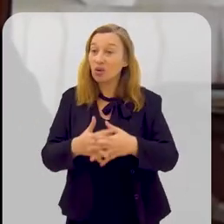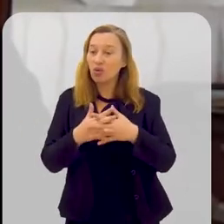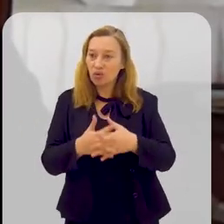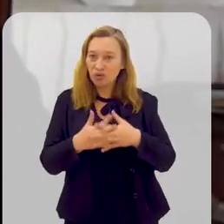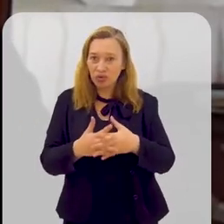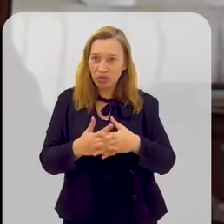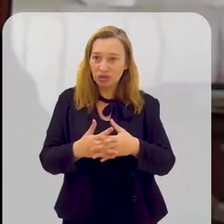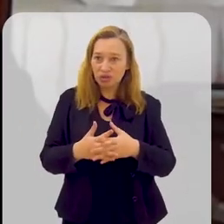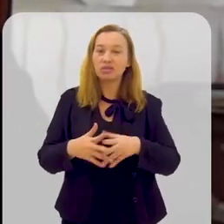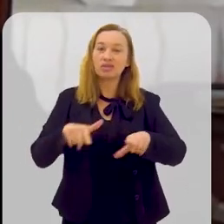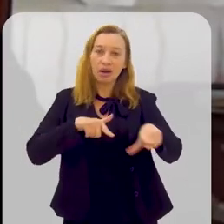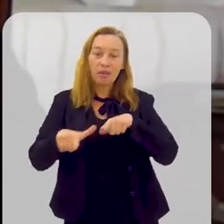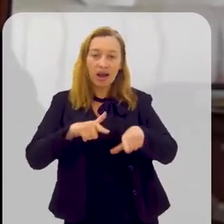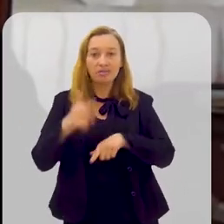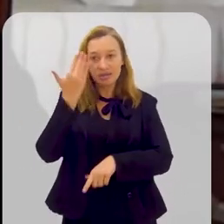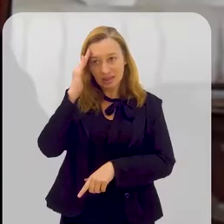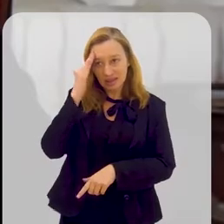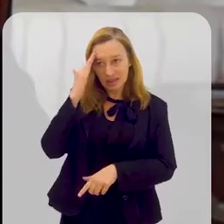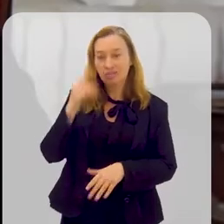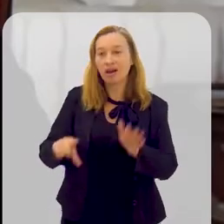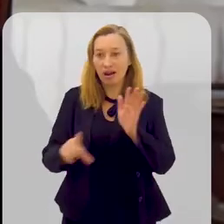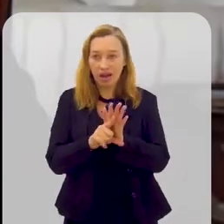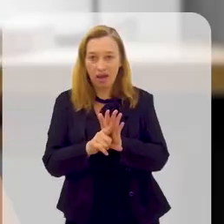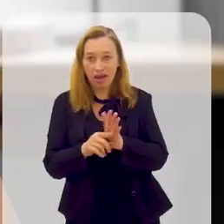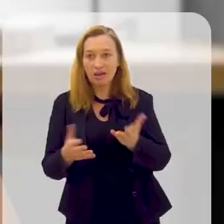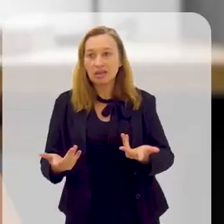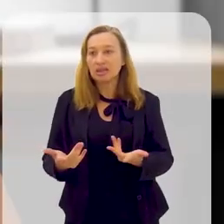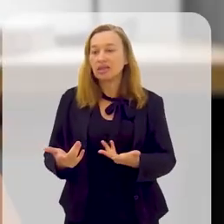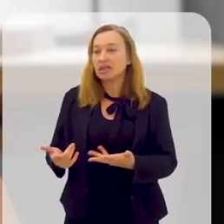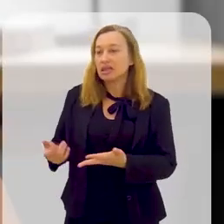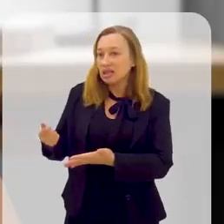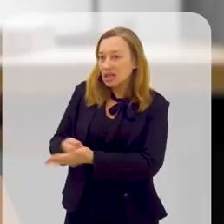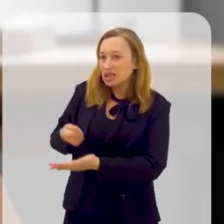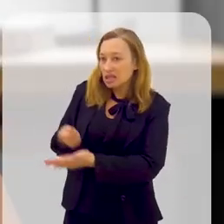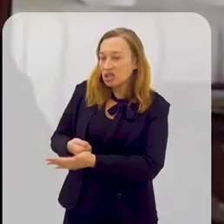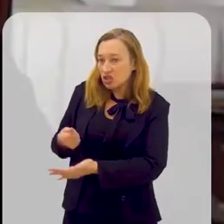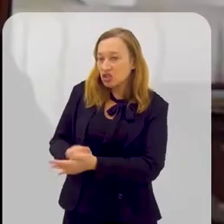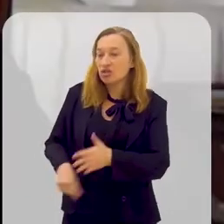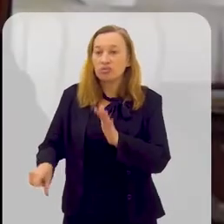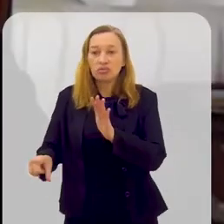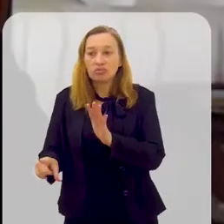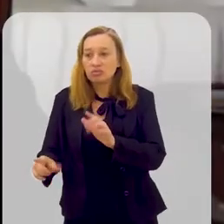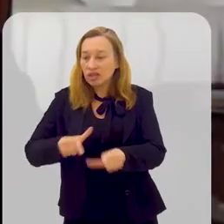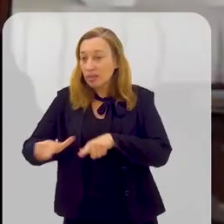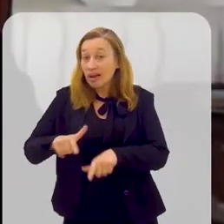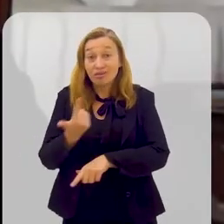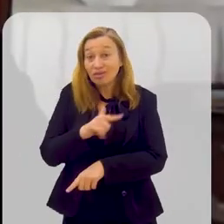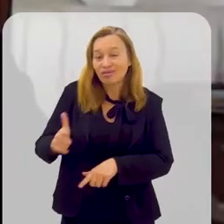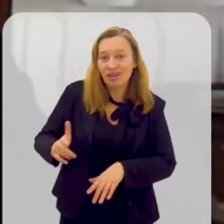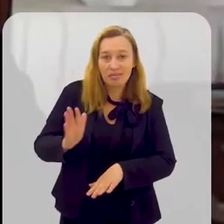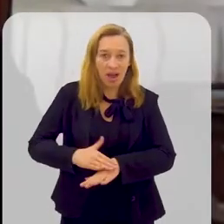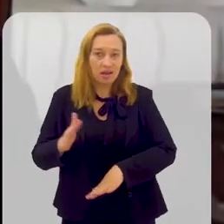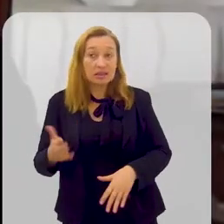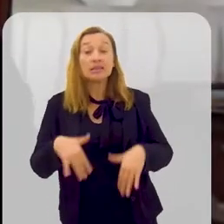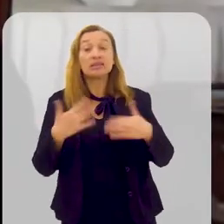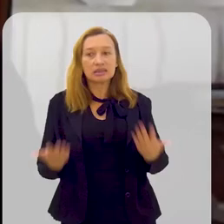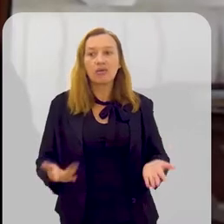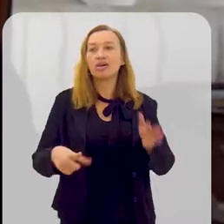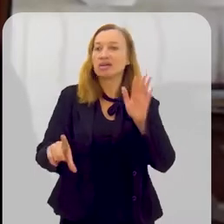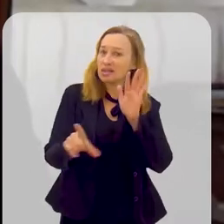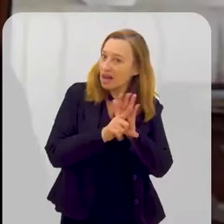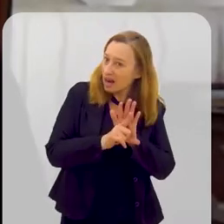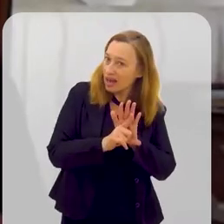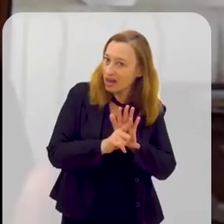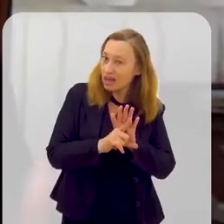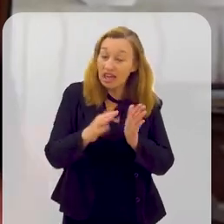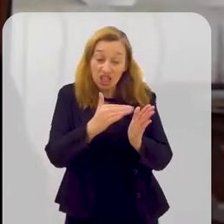um conflito trabalhista entendeu dele reivindicar um posto de trabalho que já não existe mais então